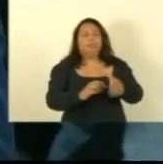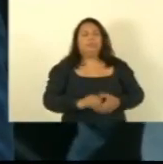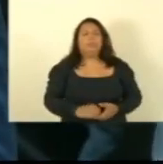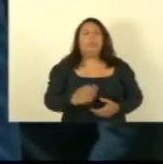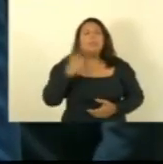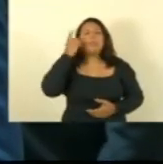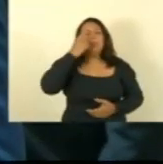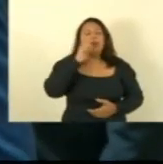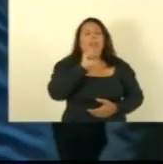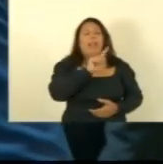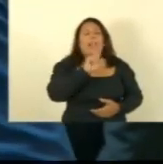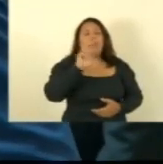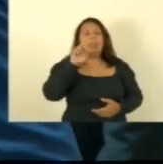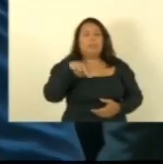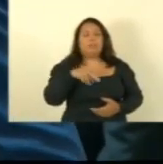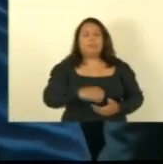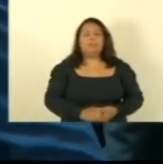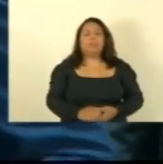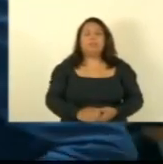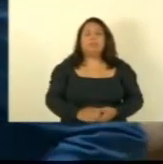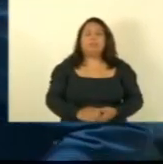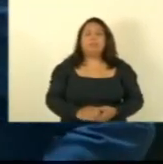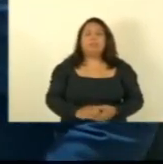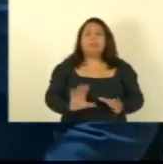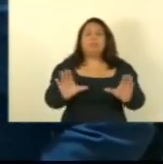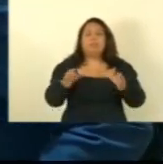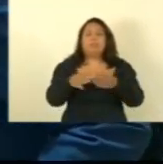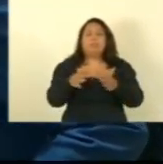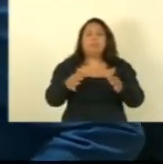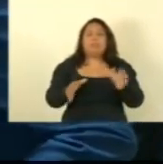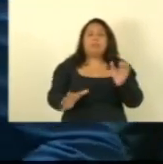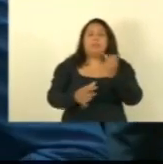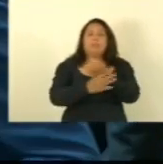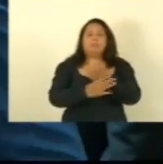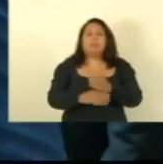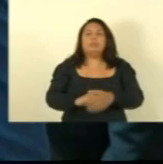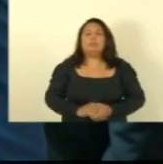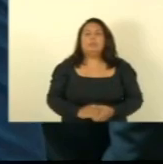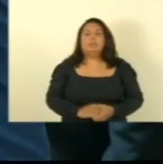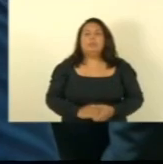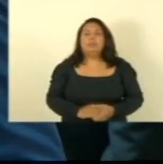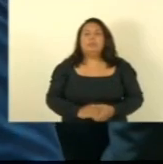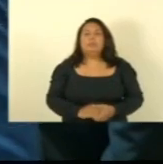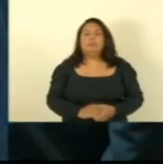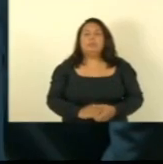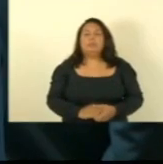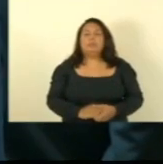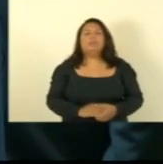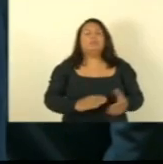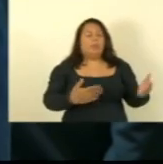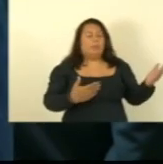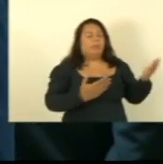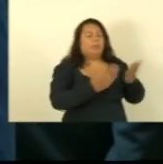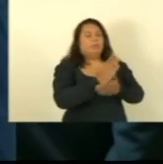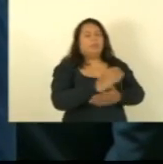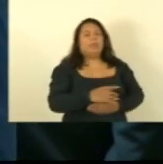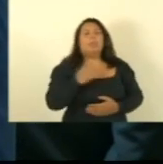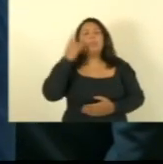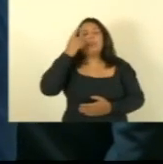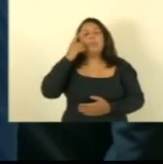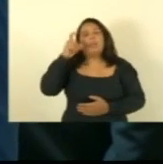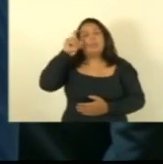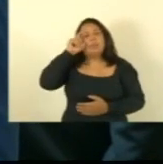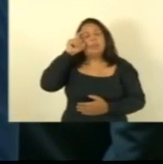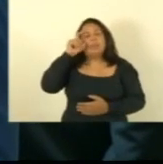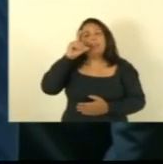Alain Ferreira, comissão de segurança. Deputado Alain, com o relator. Deputado Deninho